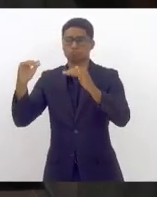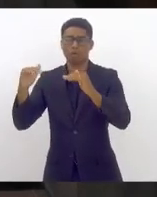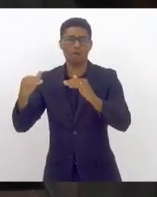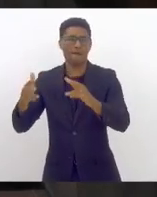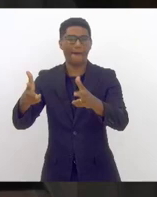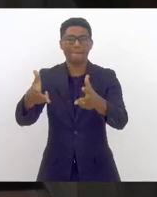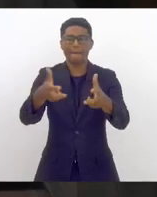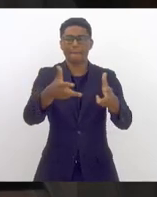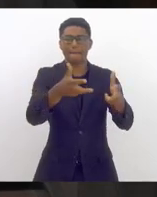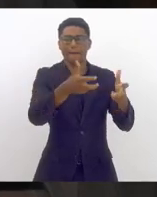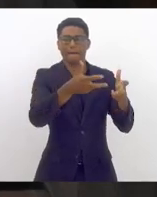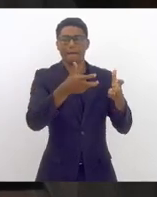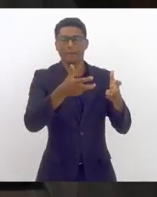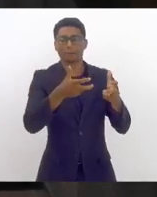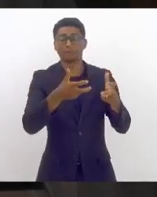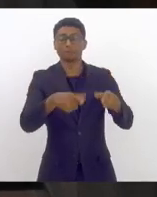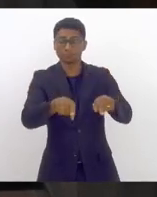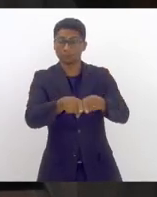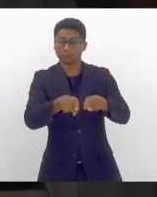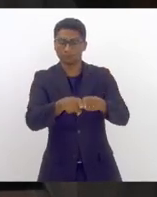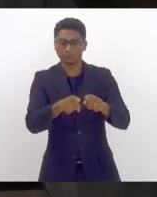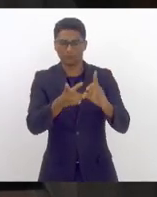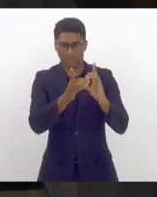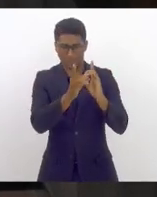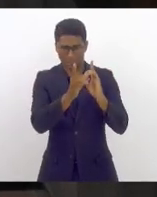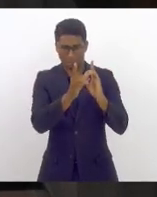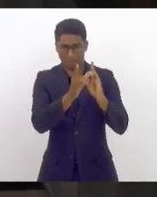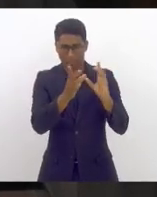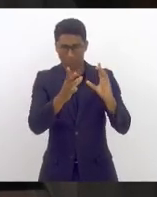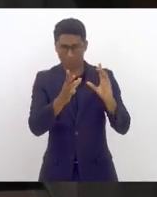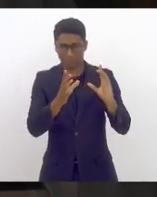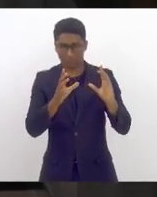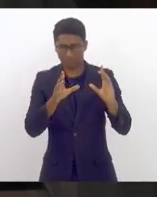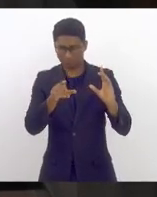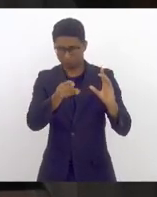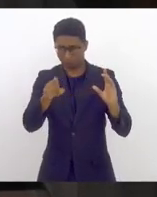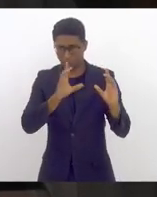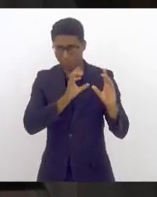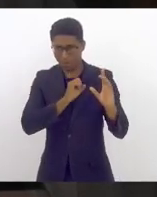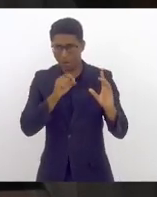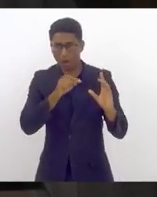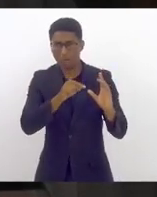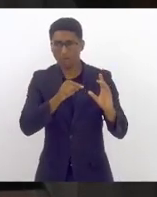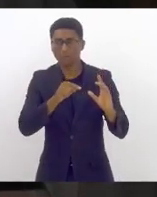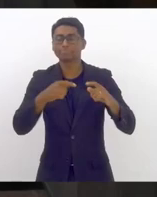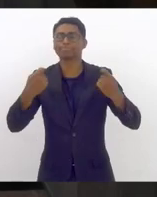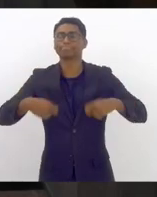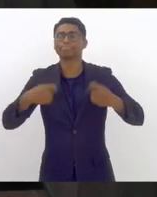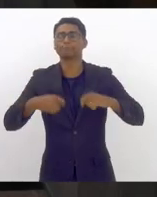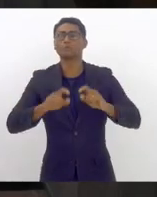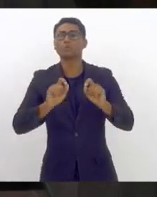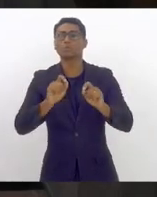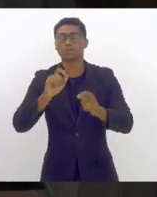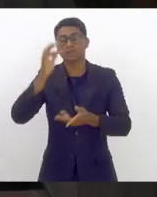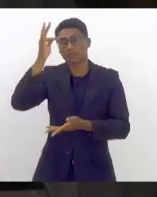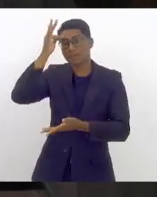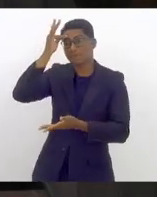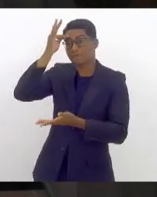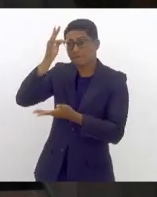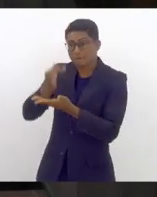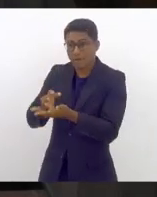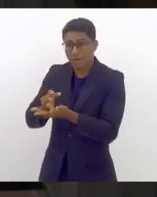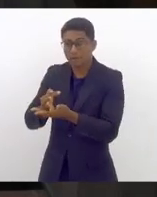ama a democracia, senhora presidente, tem que ter fé e esperança